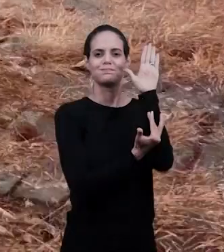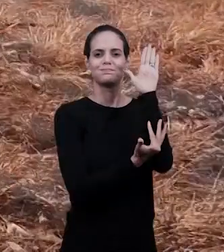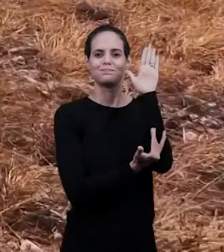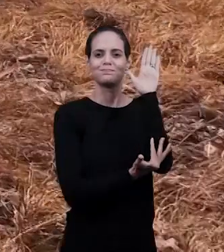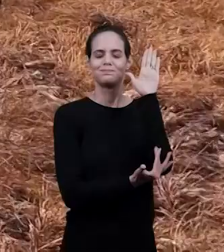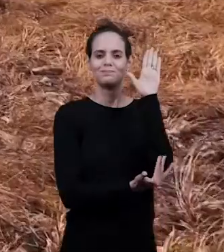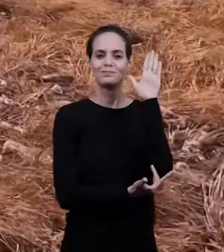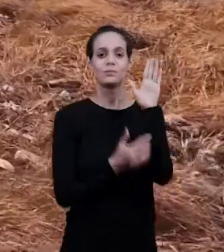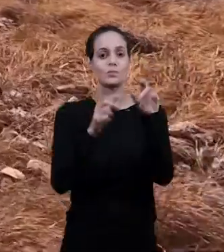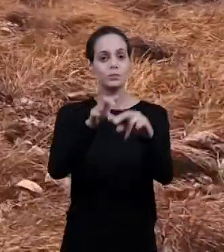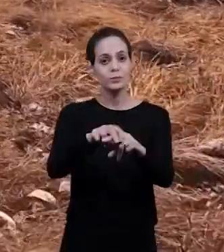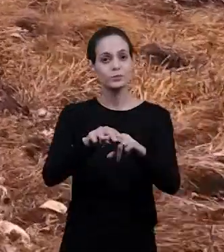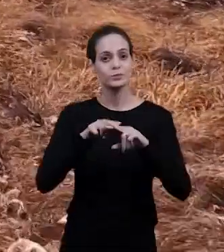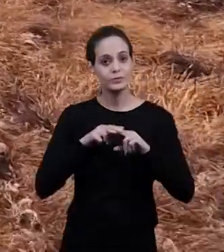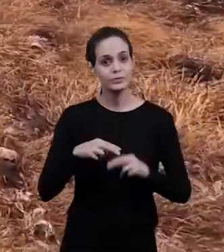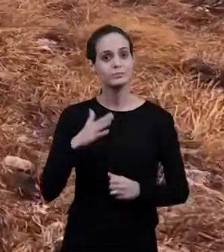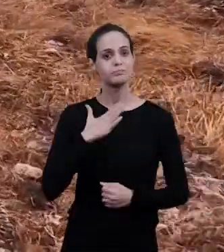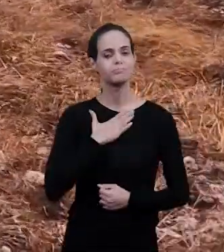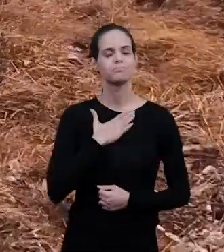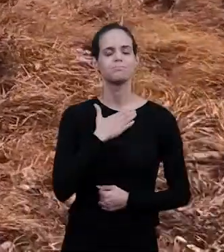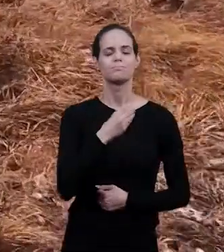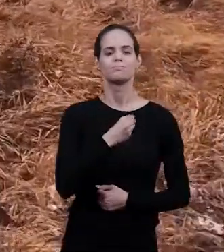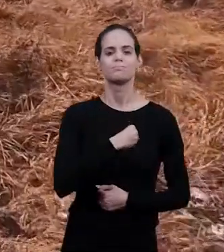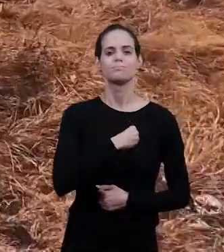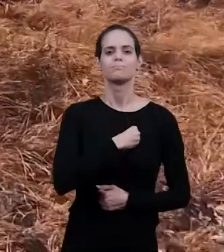cruz. Por meus